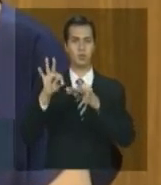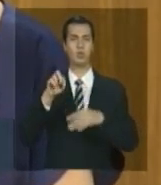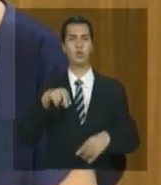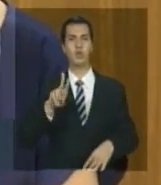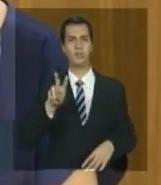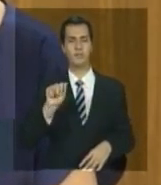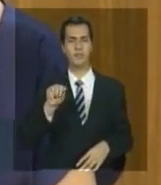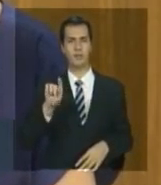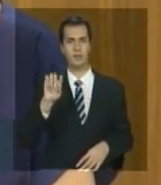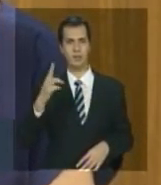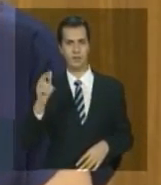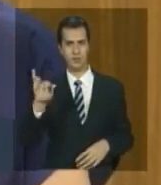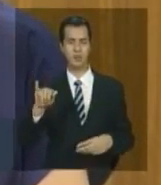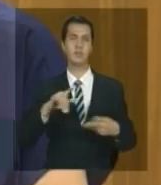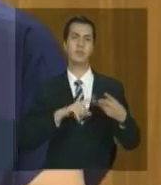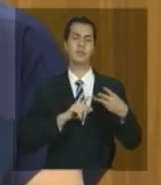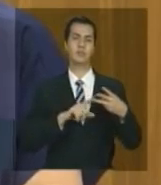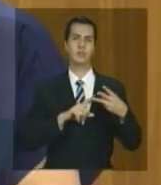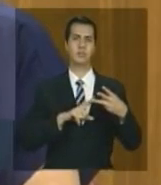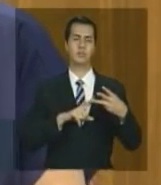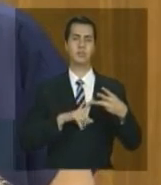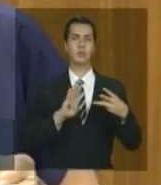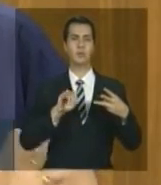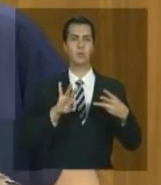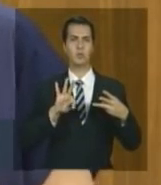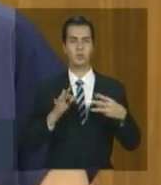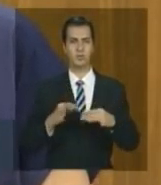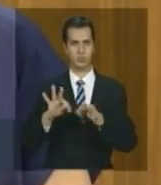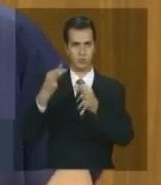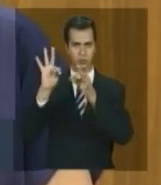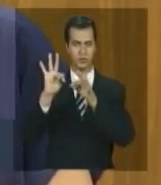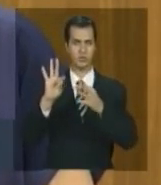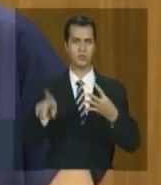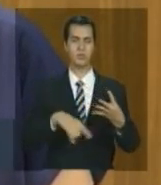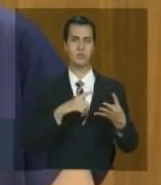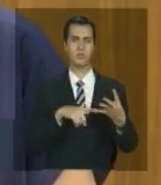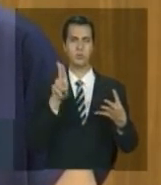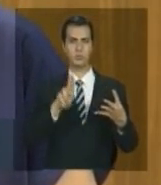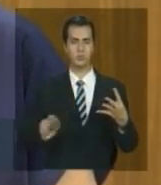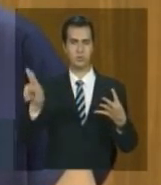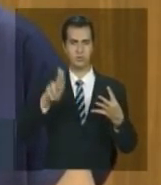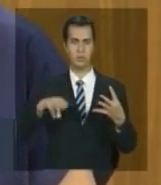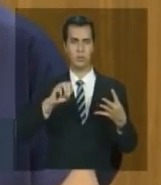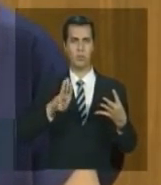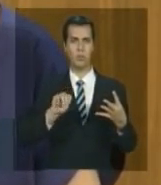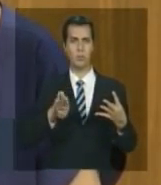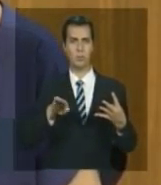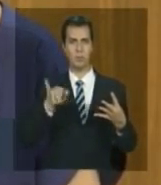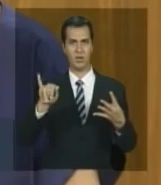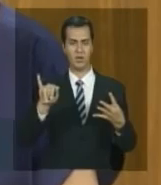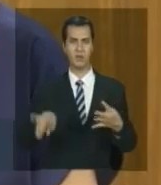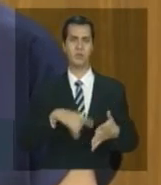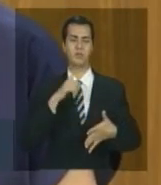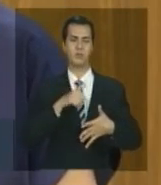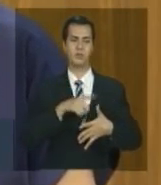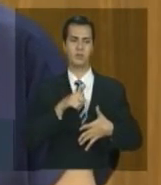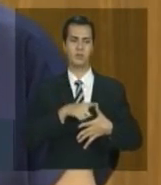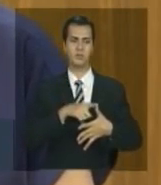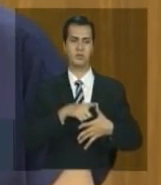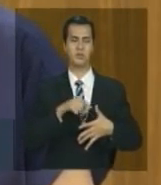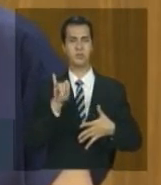Centro Internacional para Engenharia Genética e Biotecnologia, a Universidade de Mumbai, o Indian Institute of